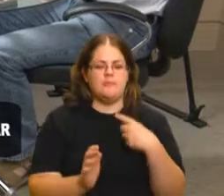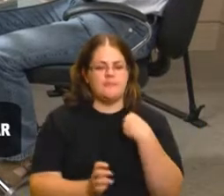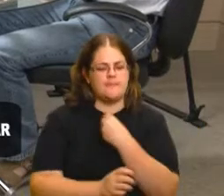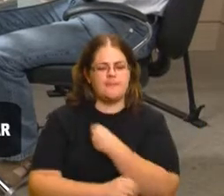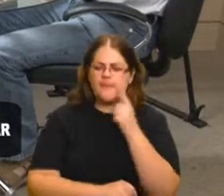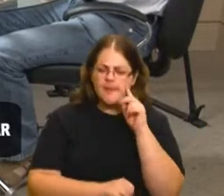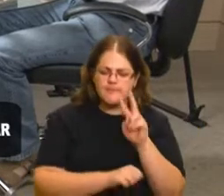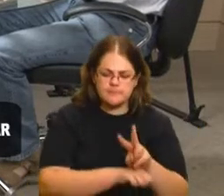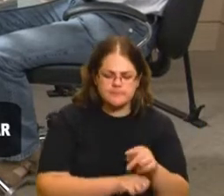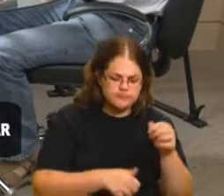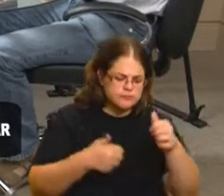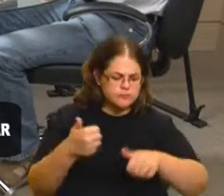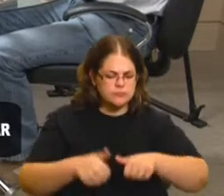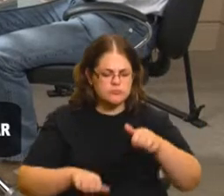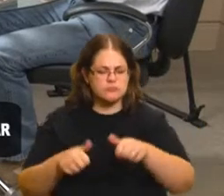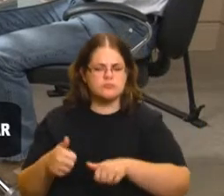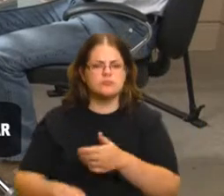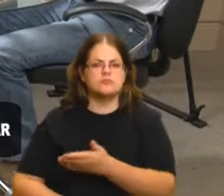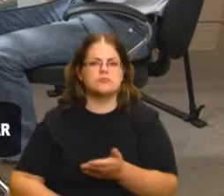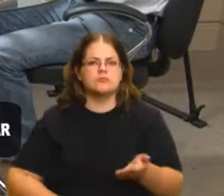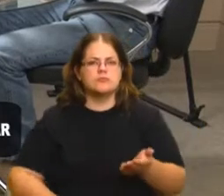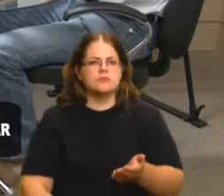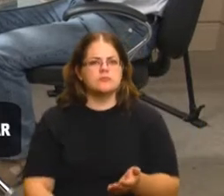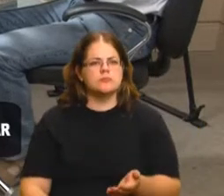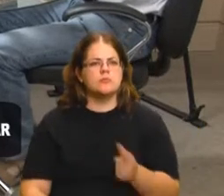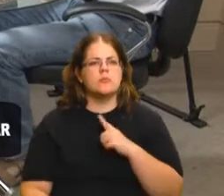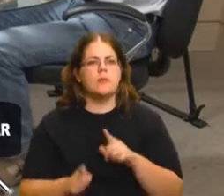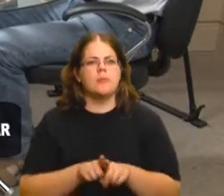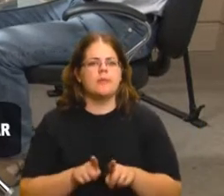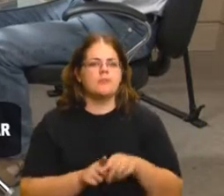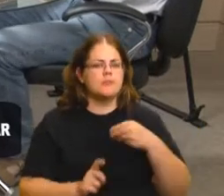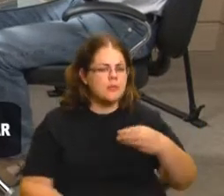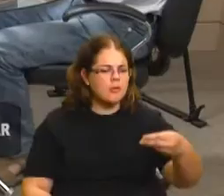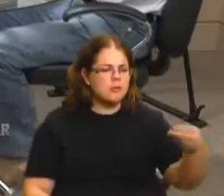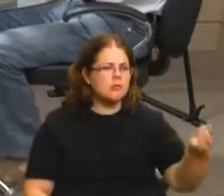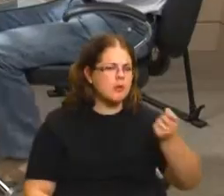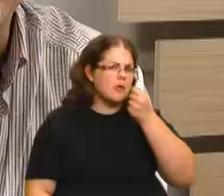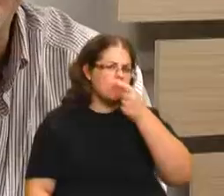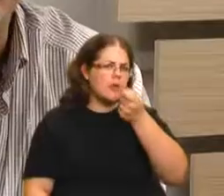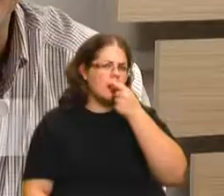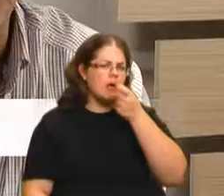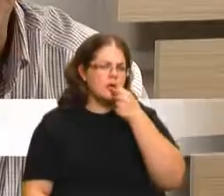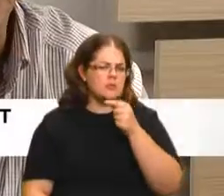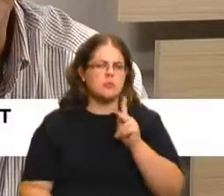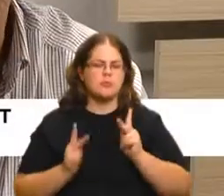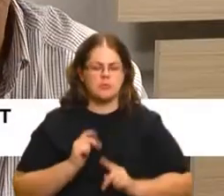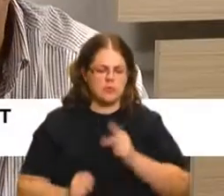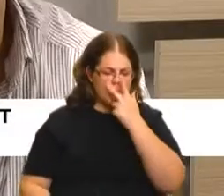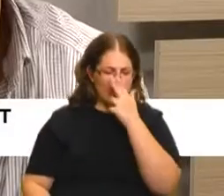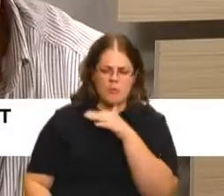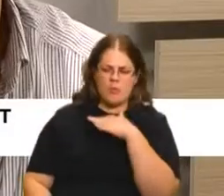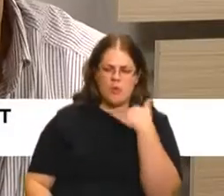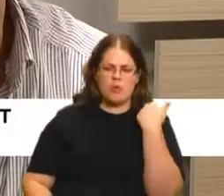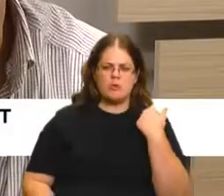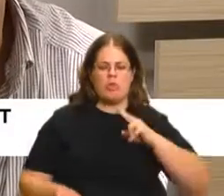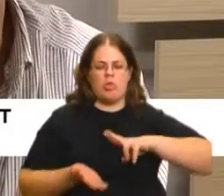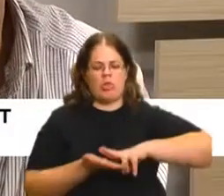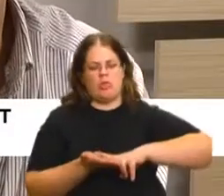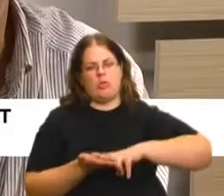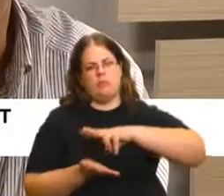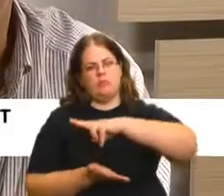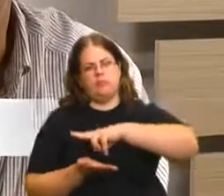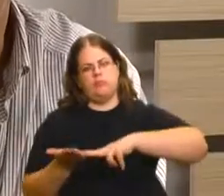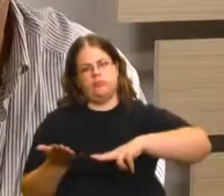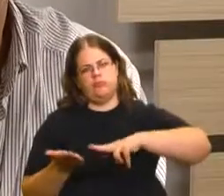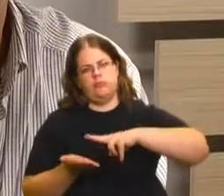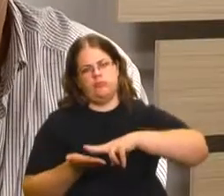do que o regime militar na época impunha. Ou seja, a administração de remédios, né? Sim. E a pessoa parecia morta. E tem uma cena nesse seriado